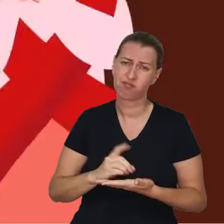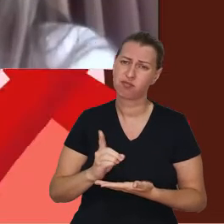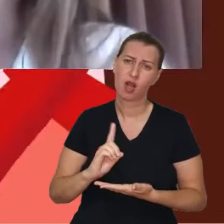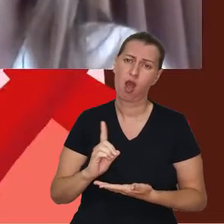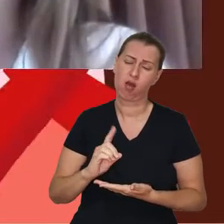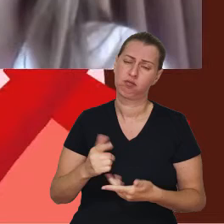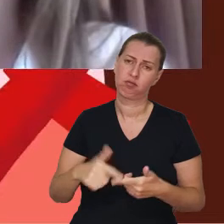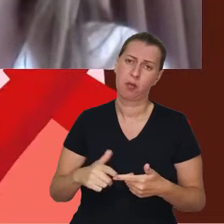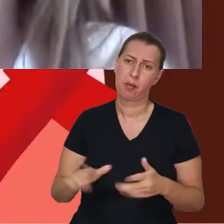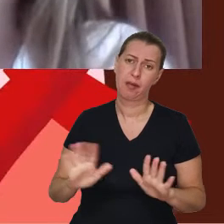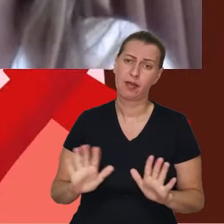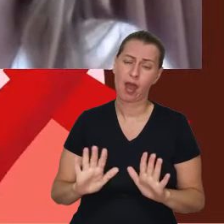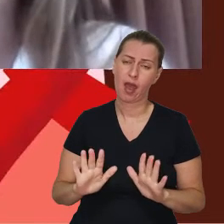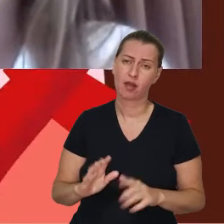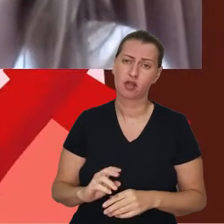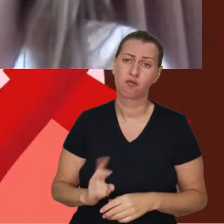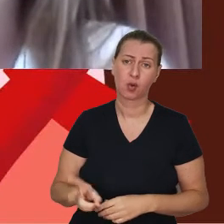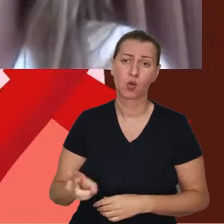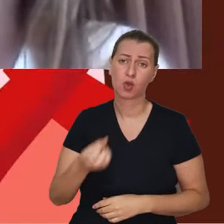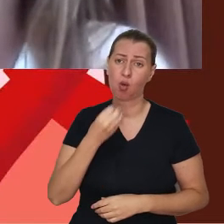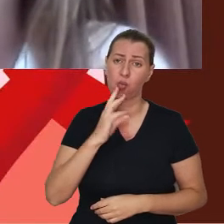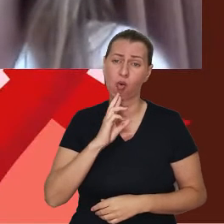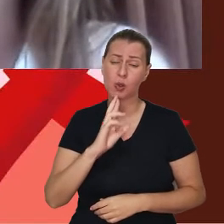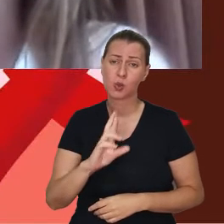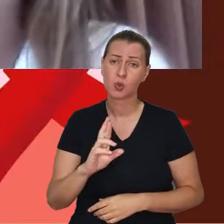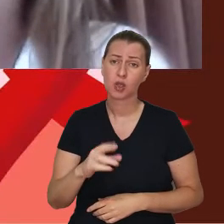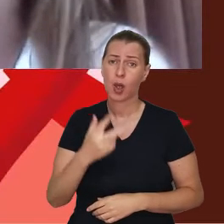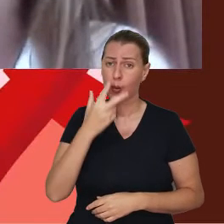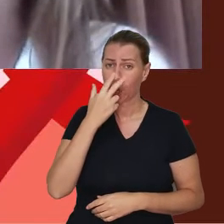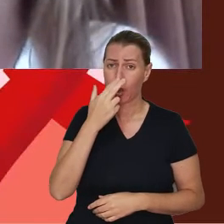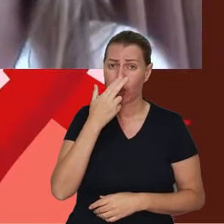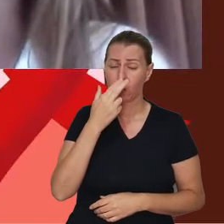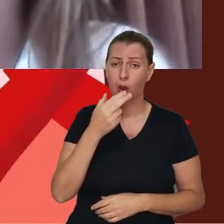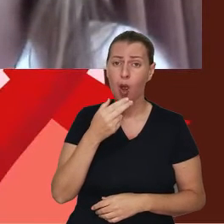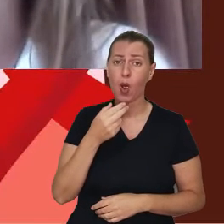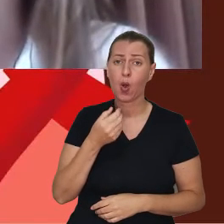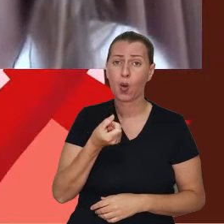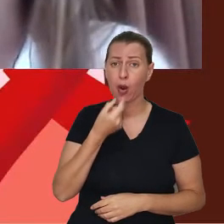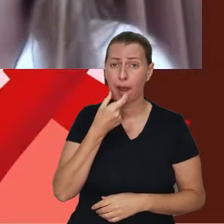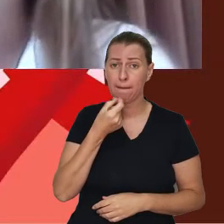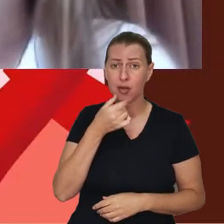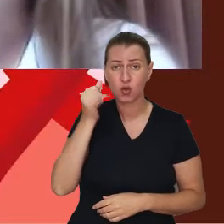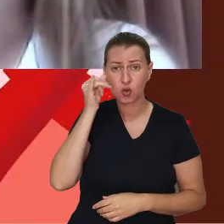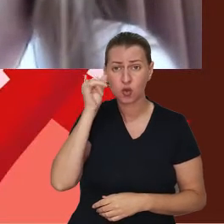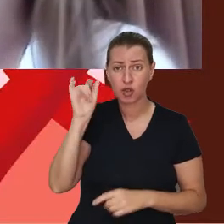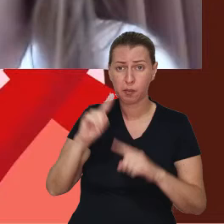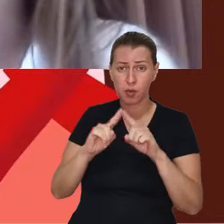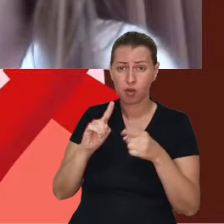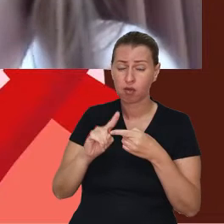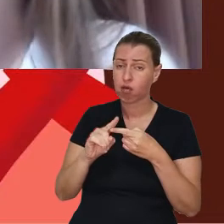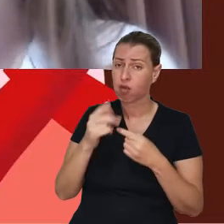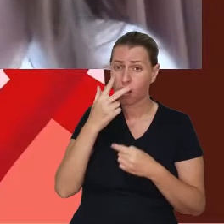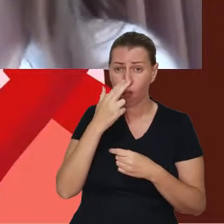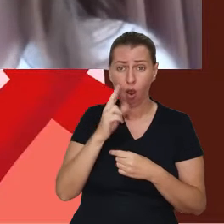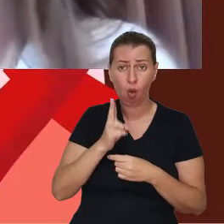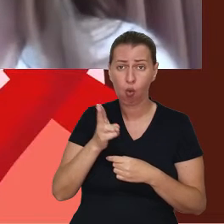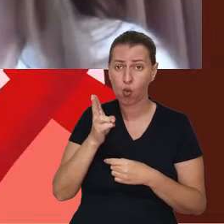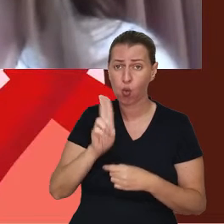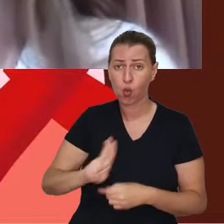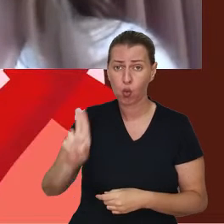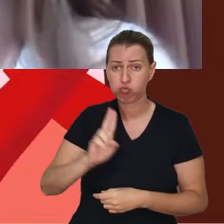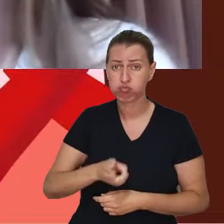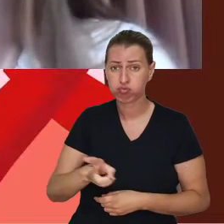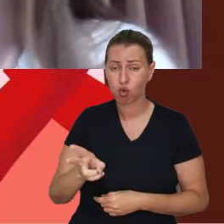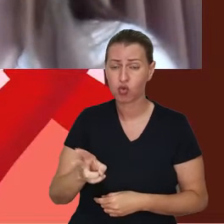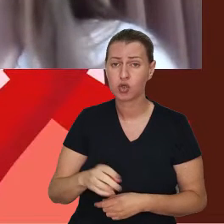a eficiência, né? Como se fosse a ideia do anticoncepcional, né? O uso contínuo. Mas, de toda forma, a